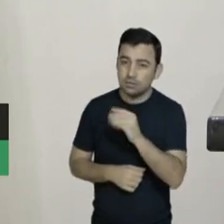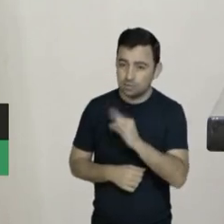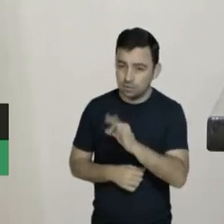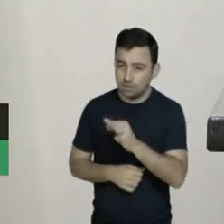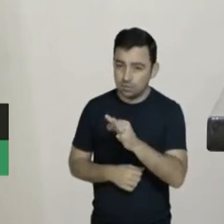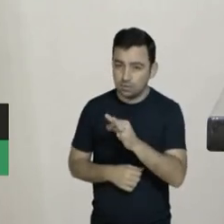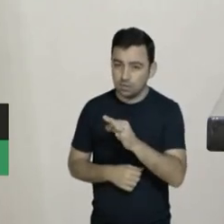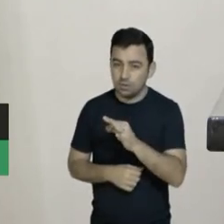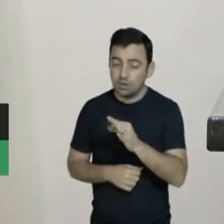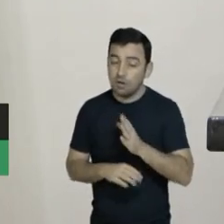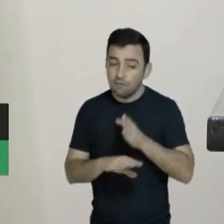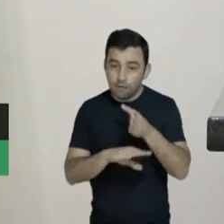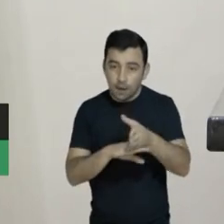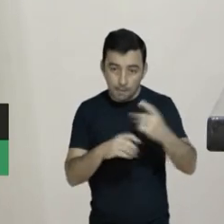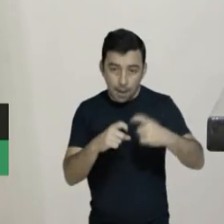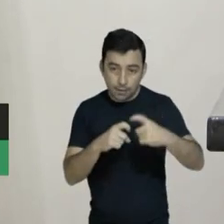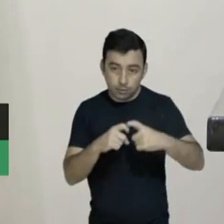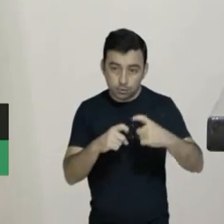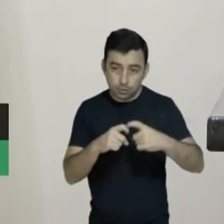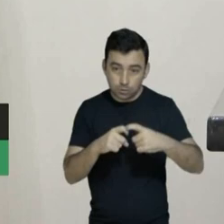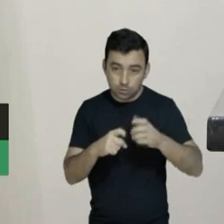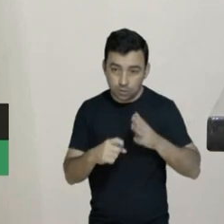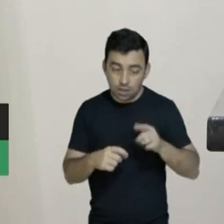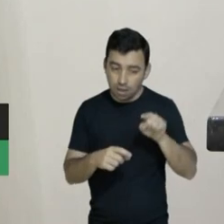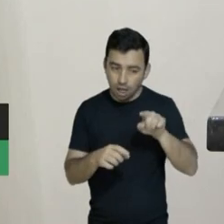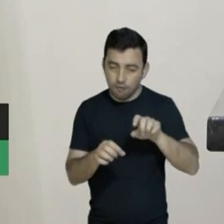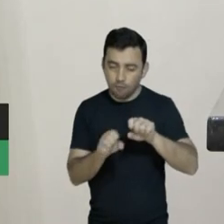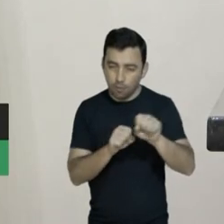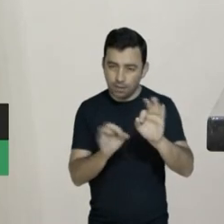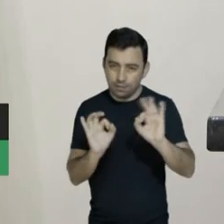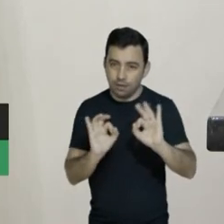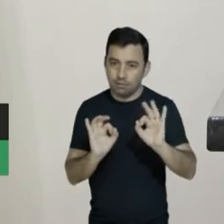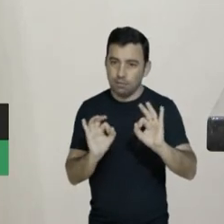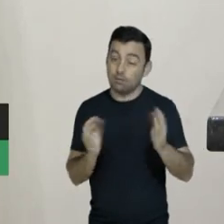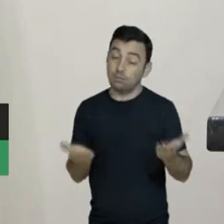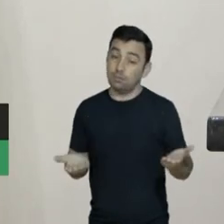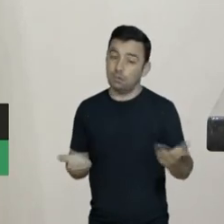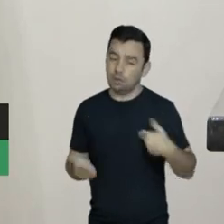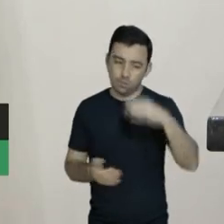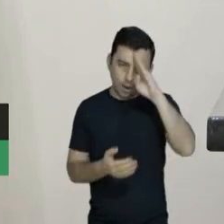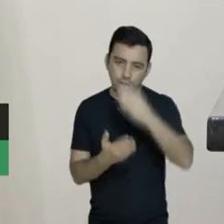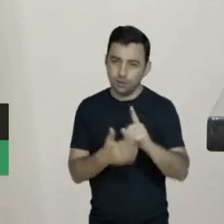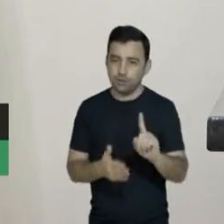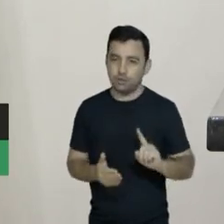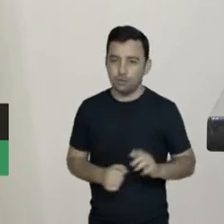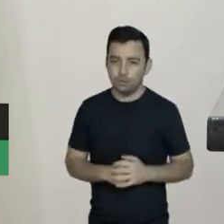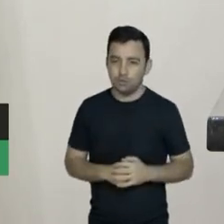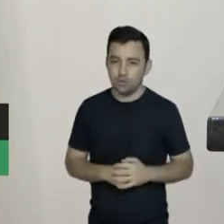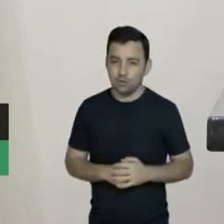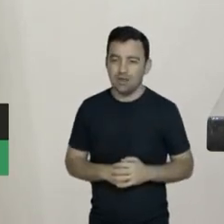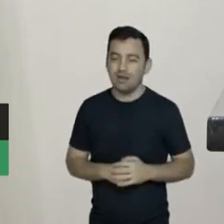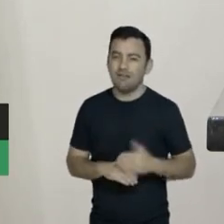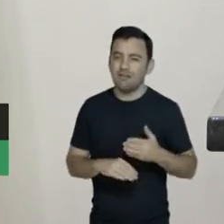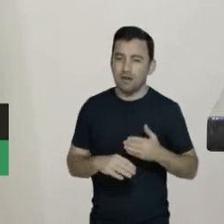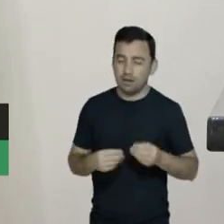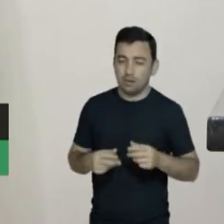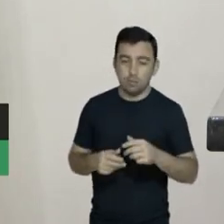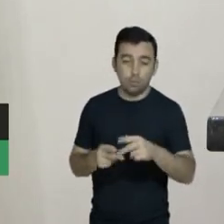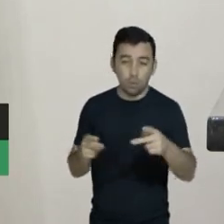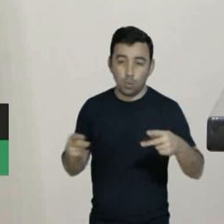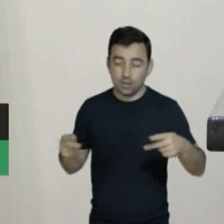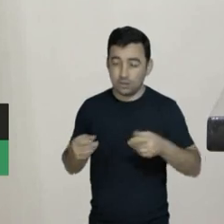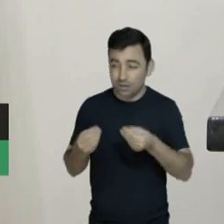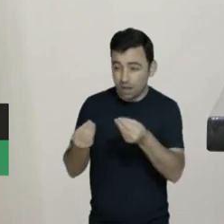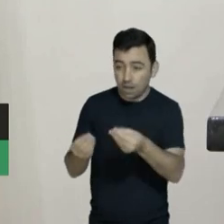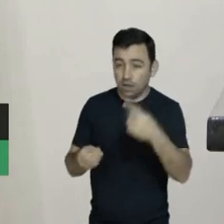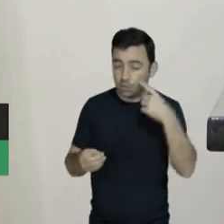num cardiologista que não seja formado numa faculdade. Eu não acredito que alguém entregue uma procuração a um advogado que